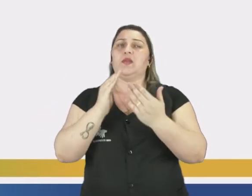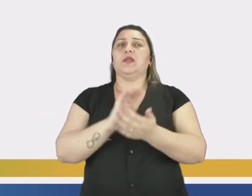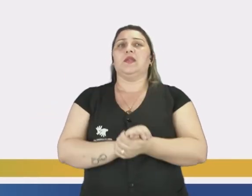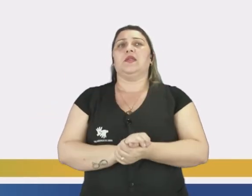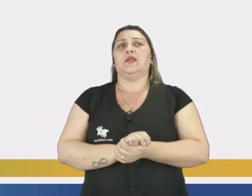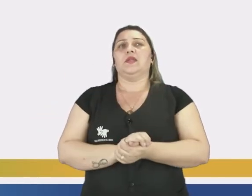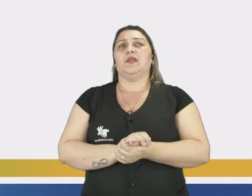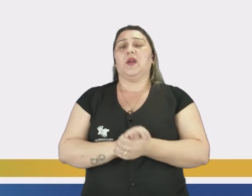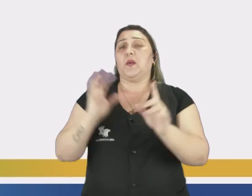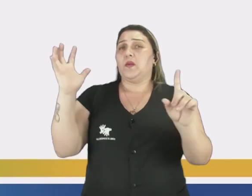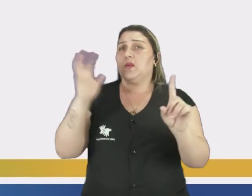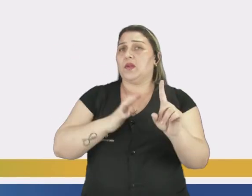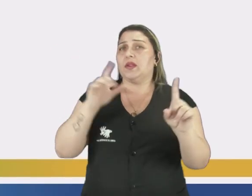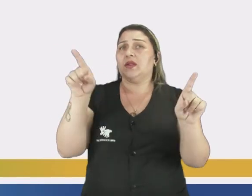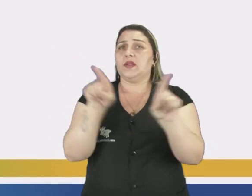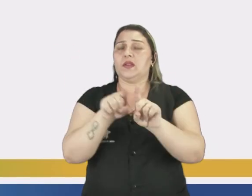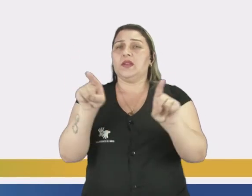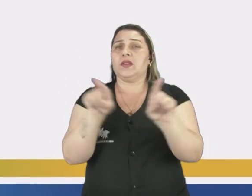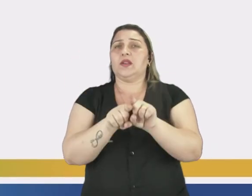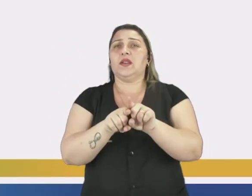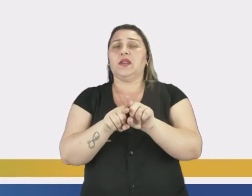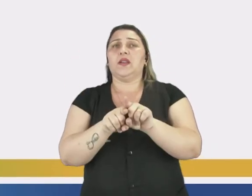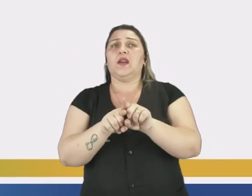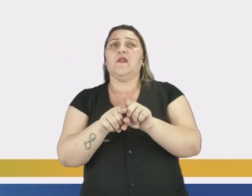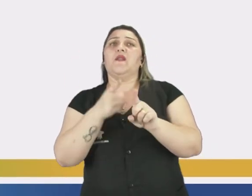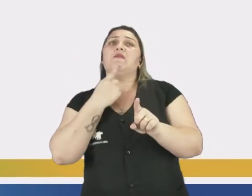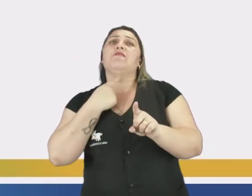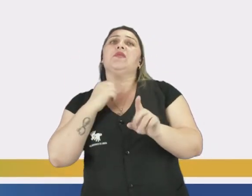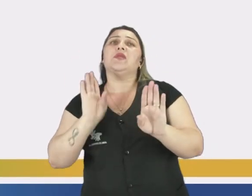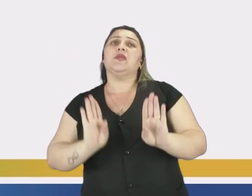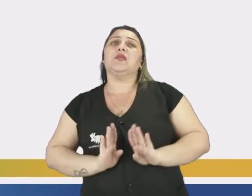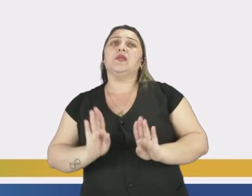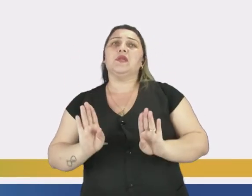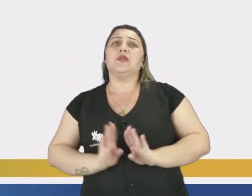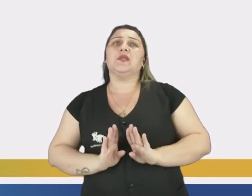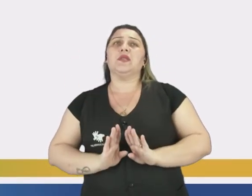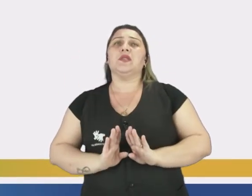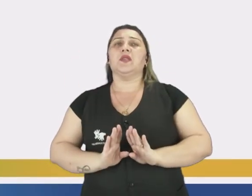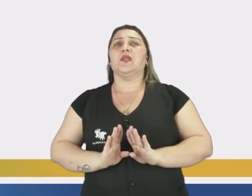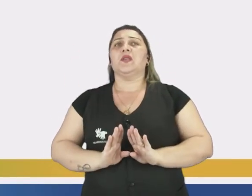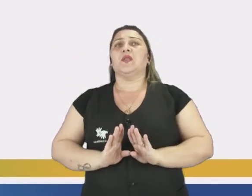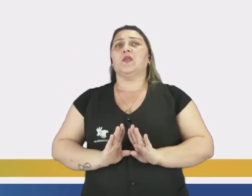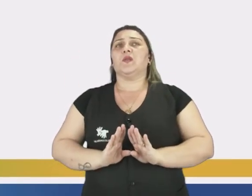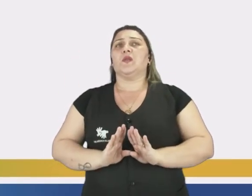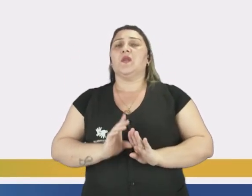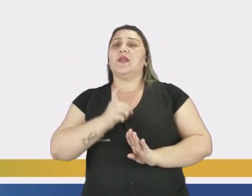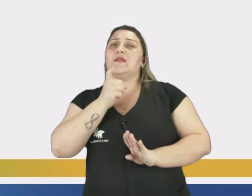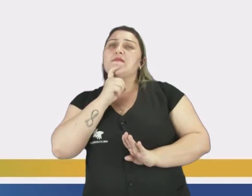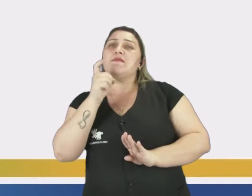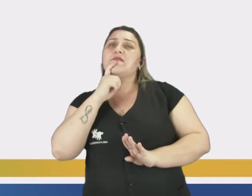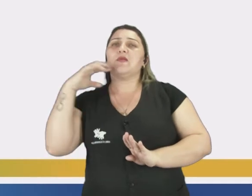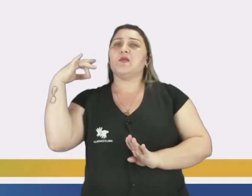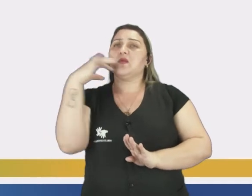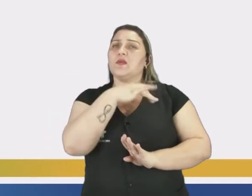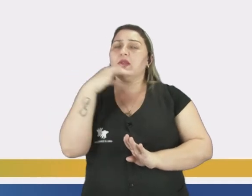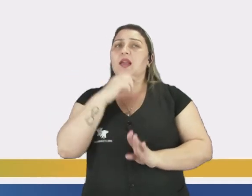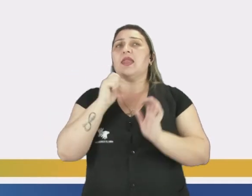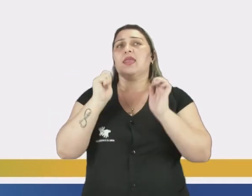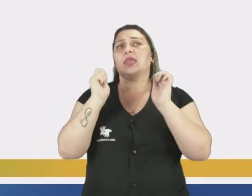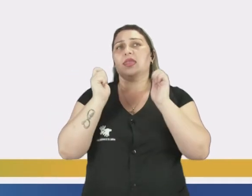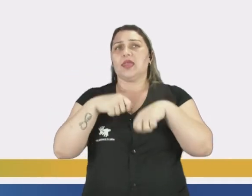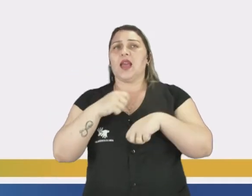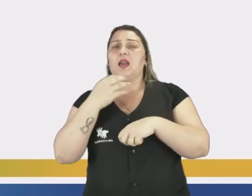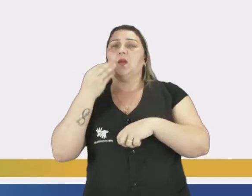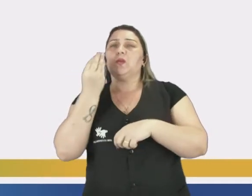psicólogo, influencia inclusive no apetite. Tem as cores que podem ser chamadas de cores frias, cores quentes, vão dar noção